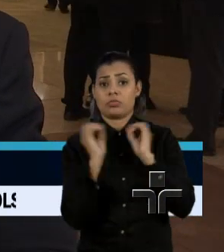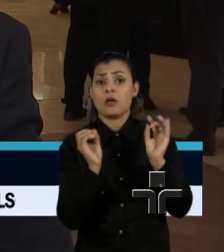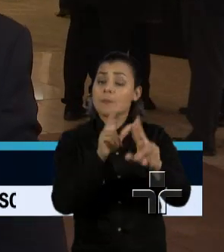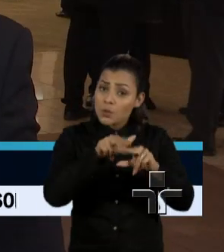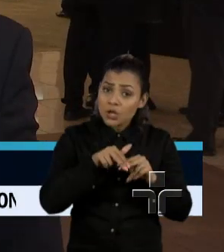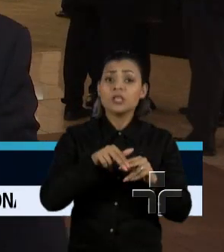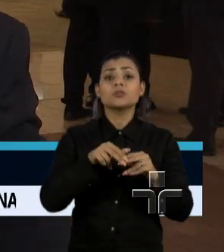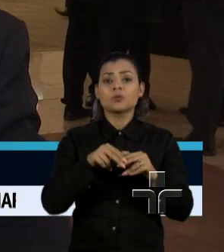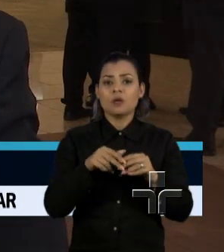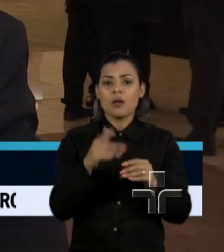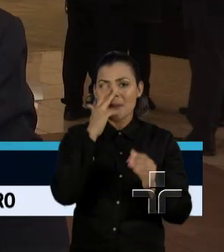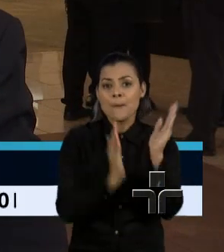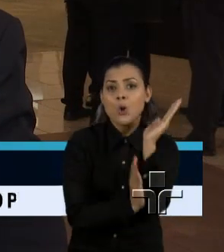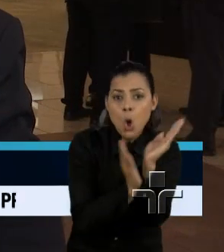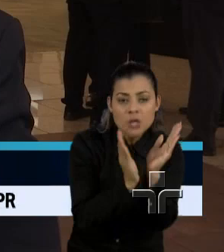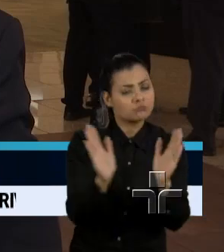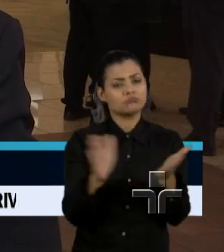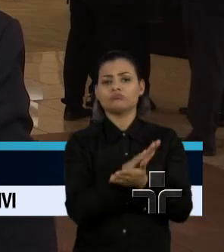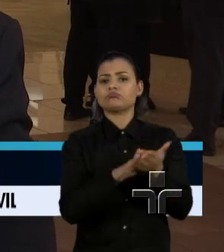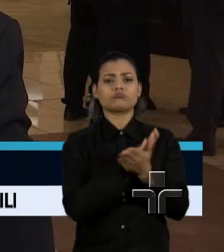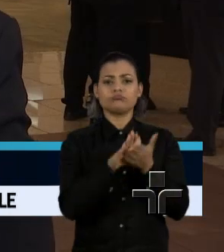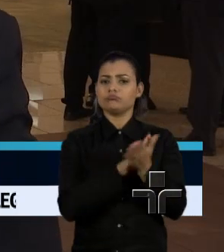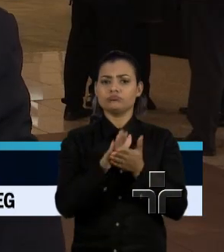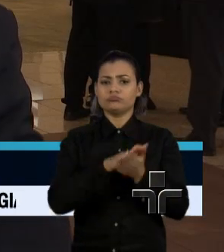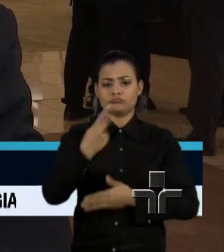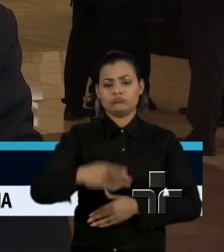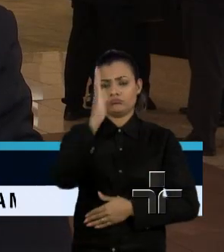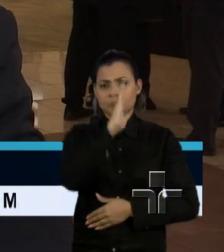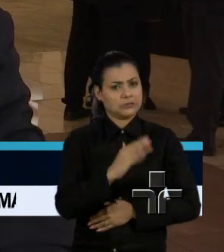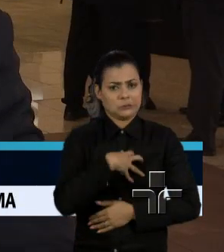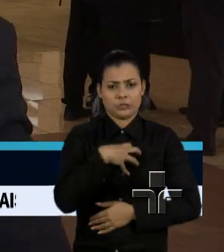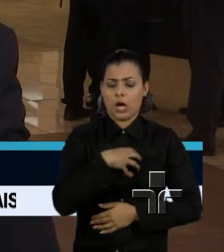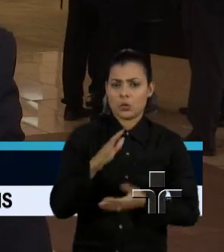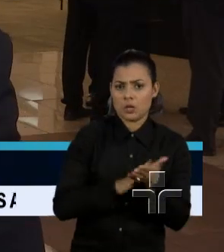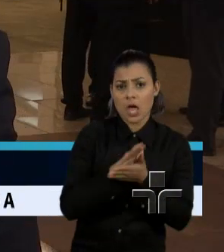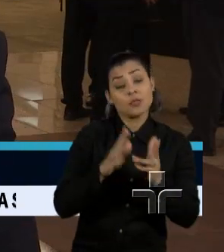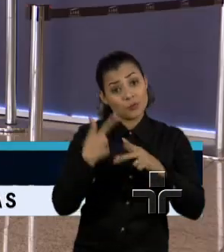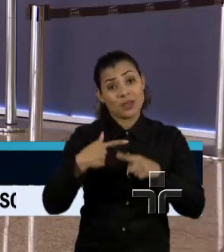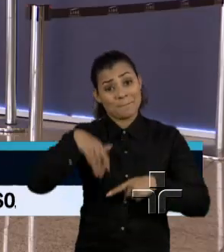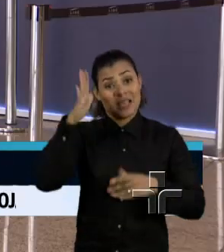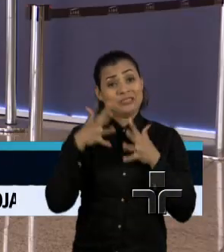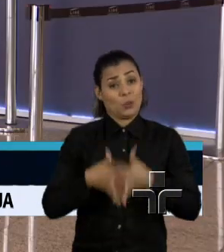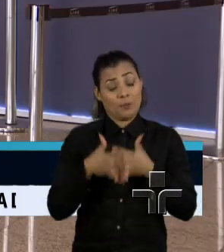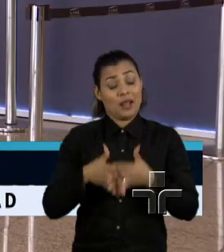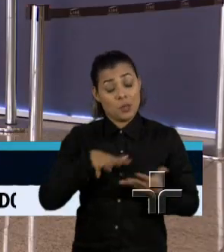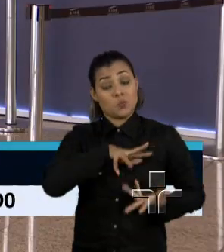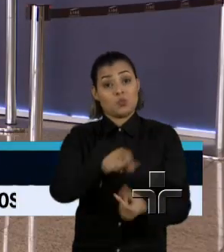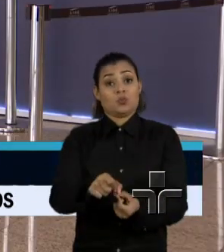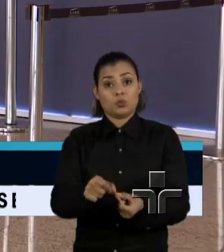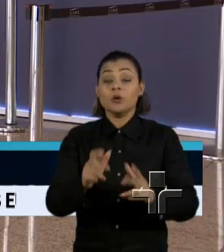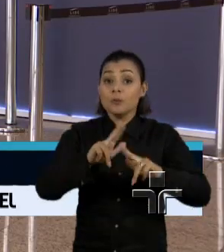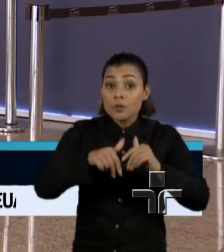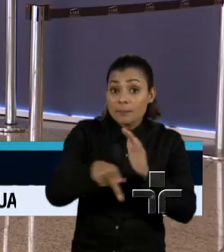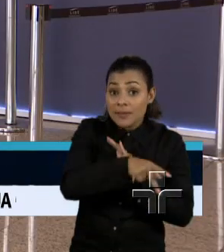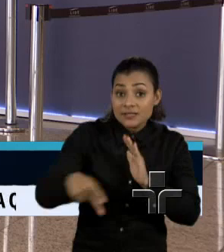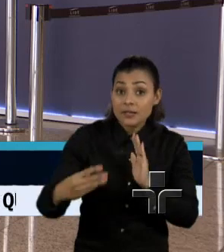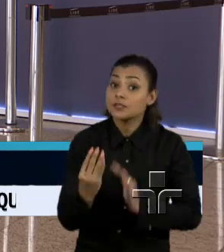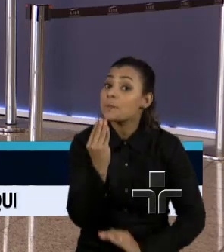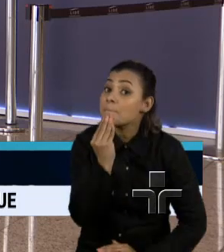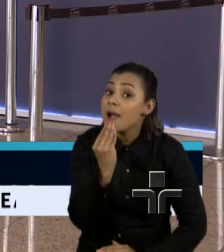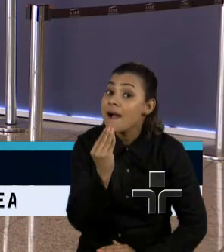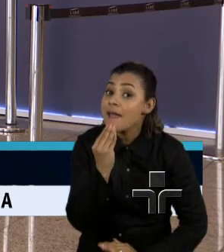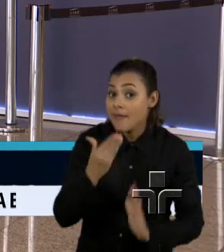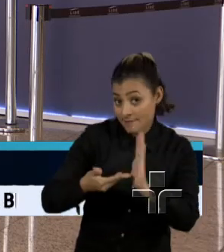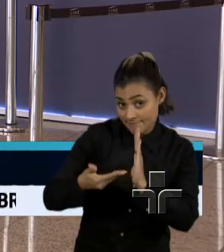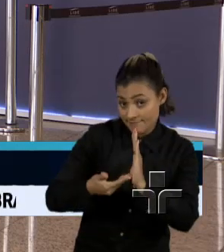os inconvenientes do sistema tributário brasileiro, que é o mais complicado do mundo. O presidente da Câmara dos Deputados, Rodrigo